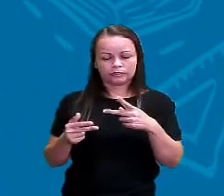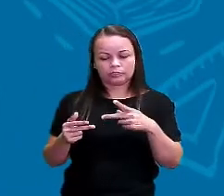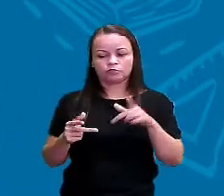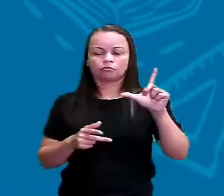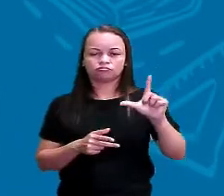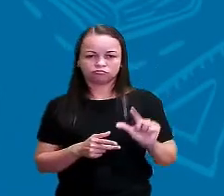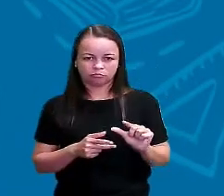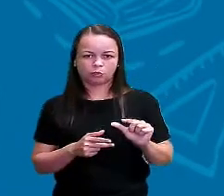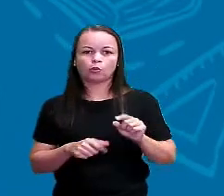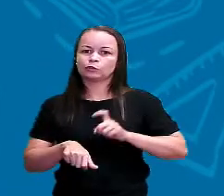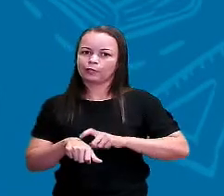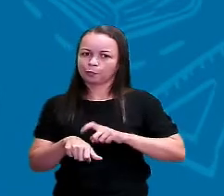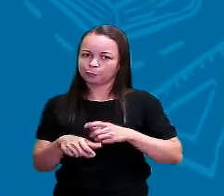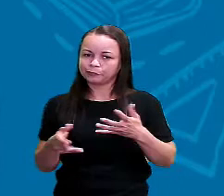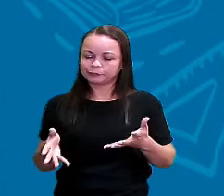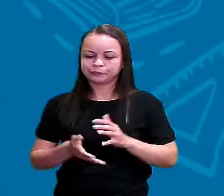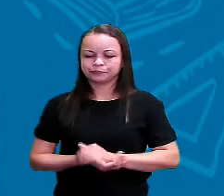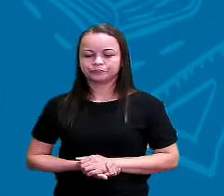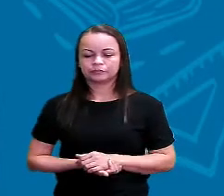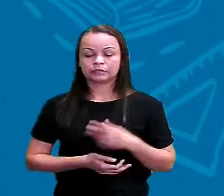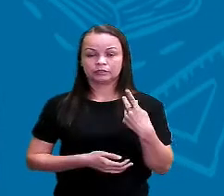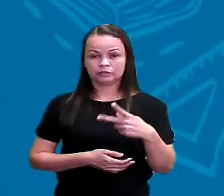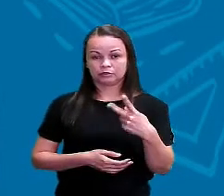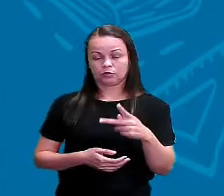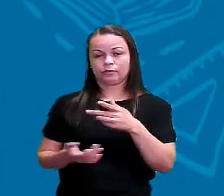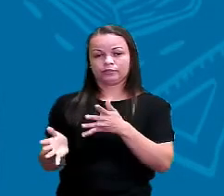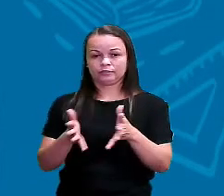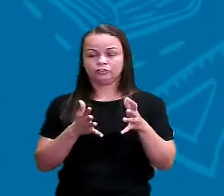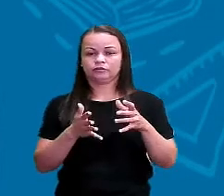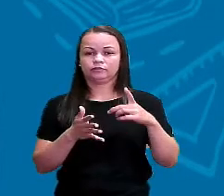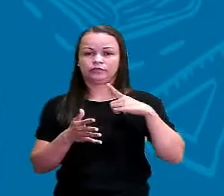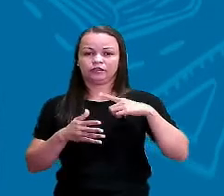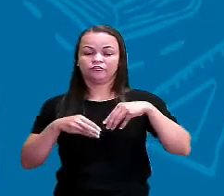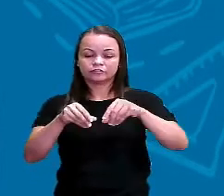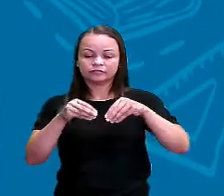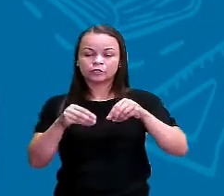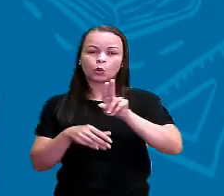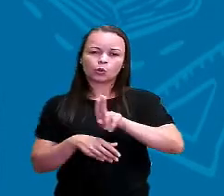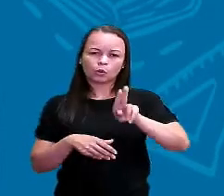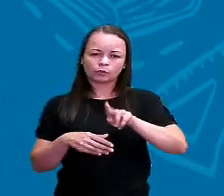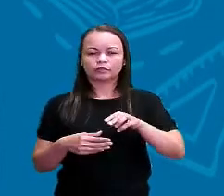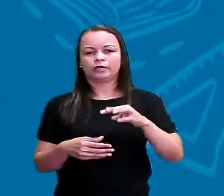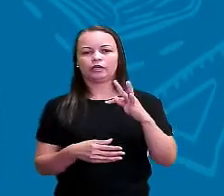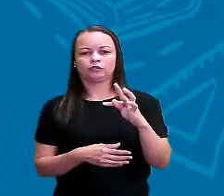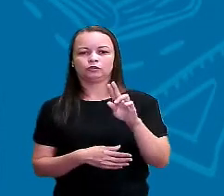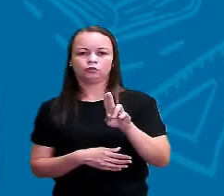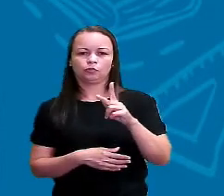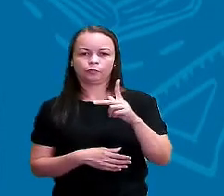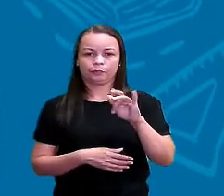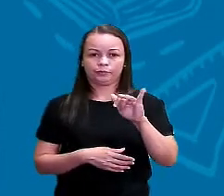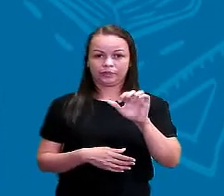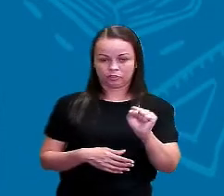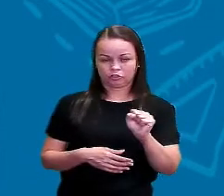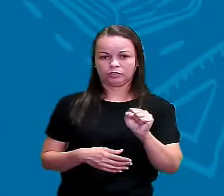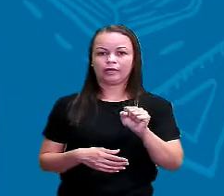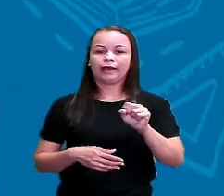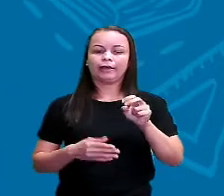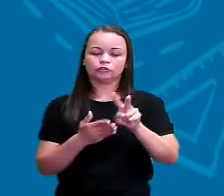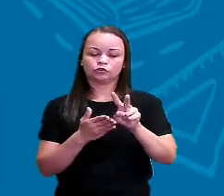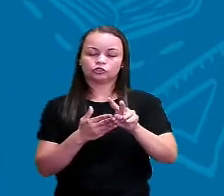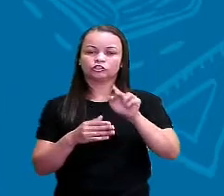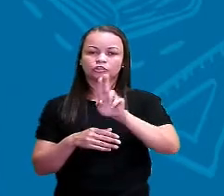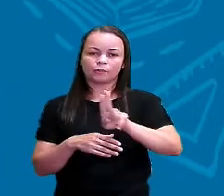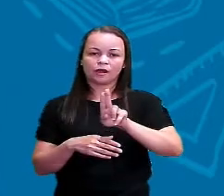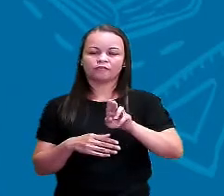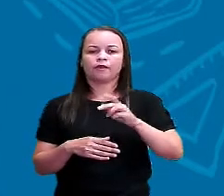olha só, essa terra teve vários nomes. Os tupis, que eram os índios, a chamavam de Pindorama, e que em